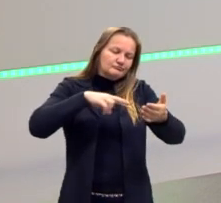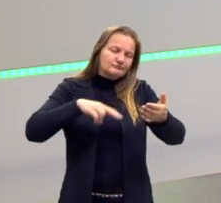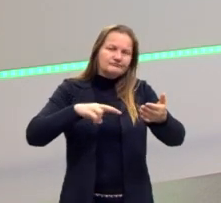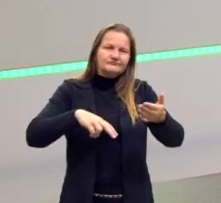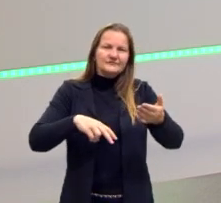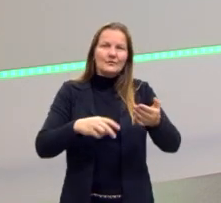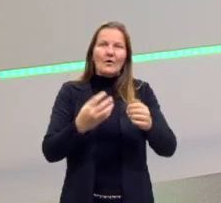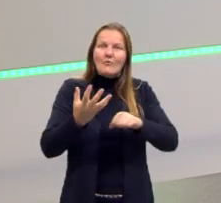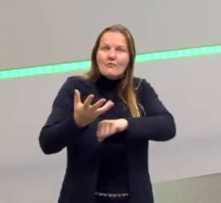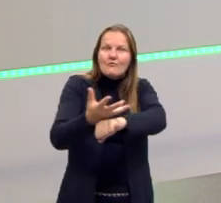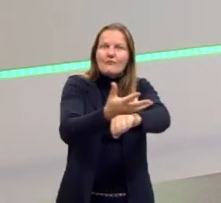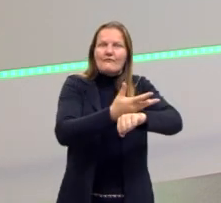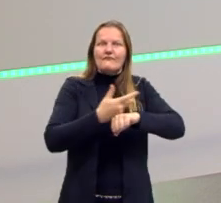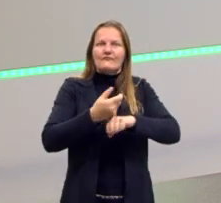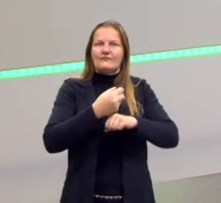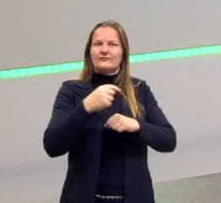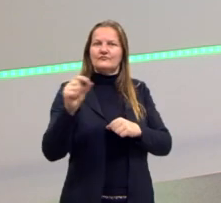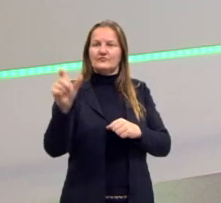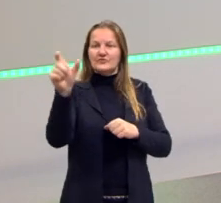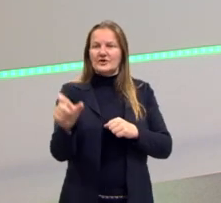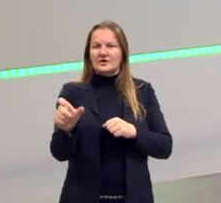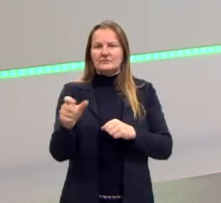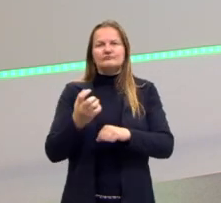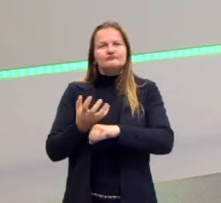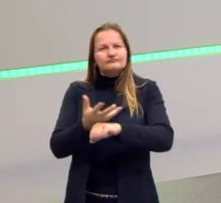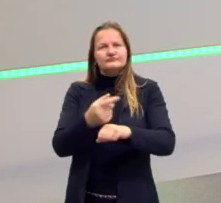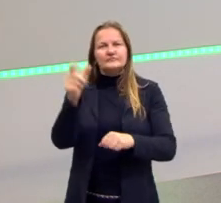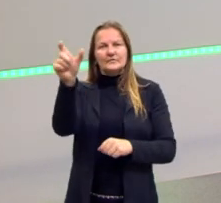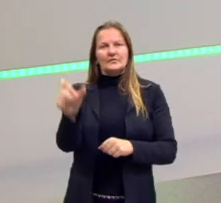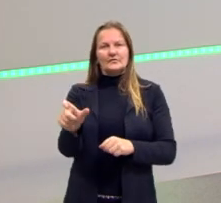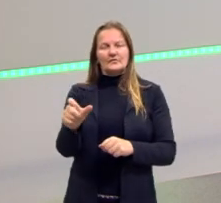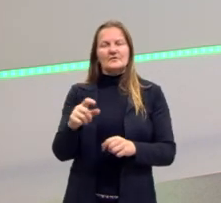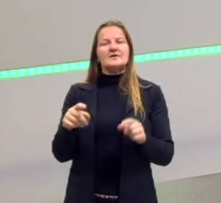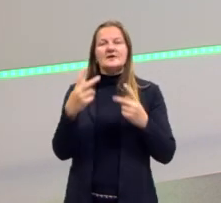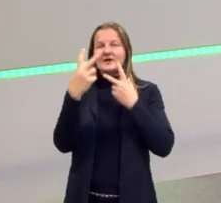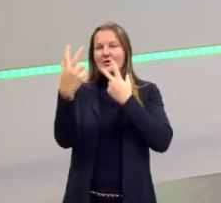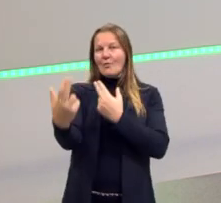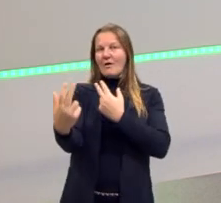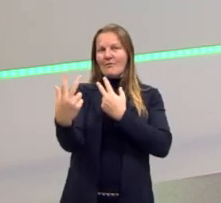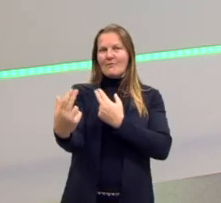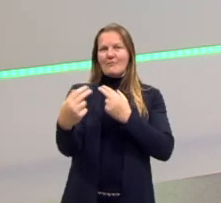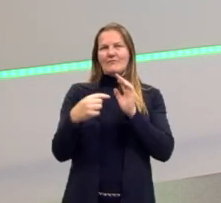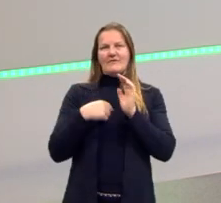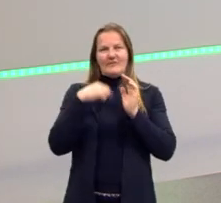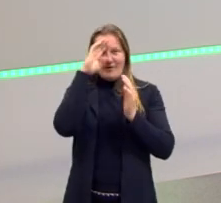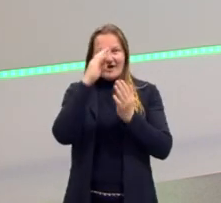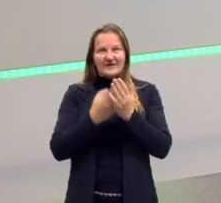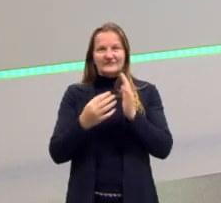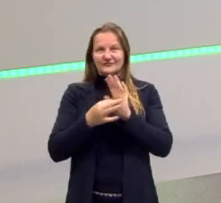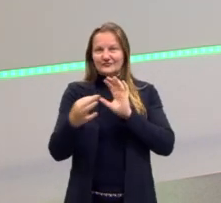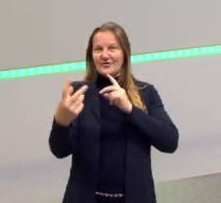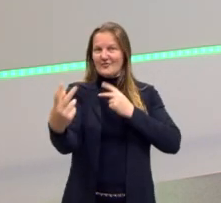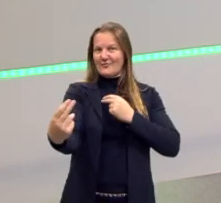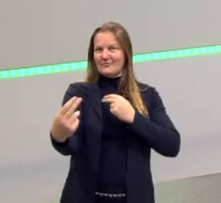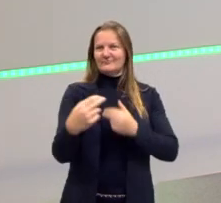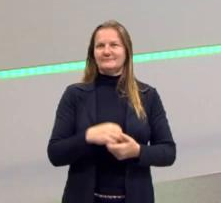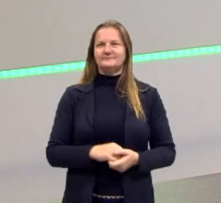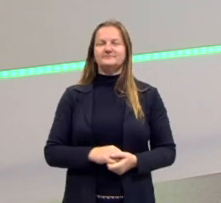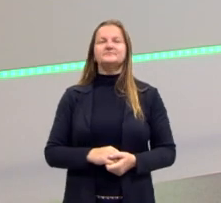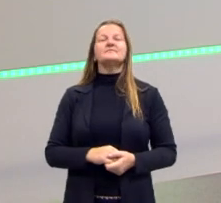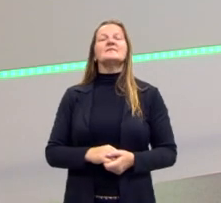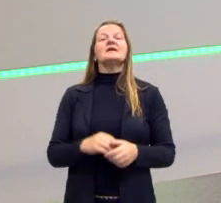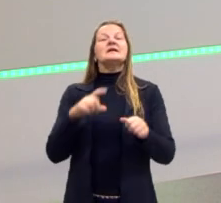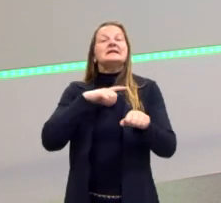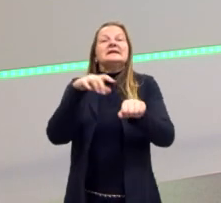compre a nossa ideia com que a gente consiga convencer o outro daquilo que a gente acredita e a gente